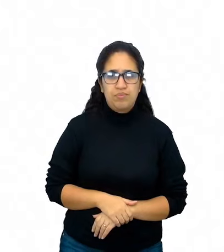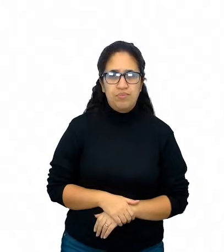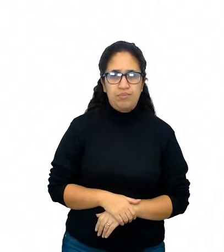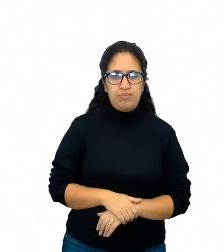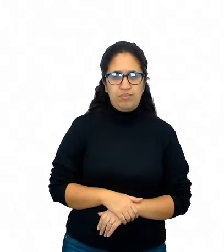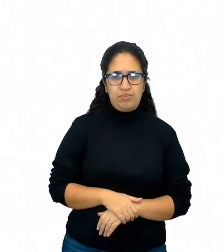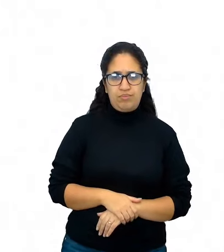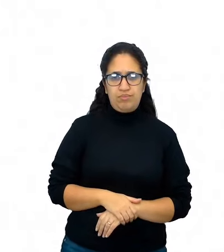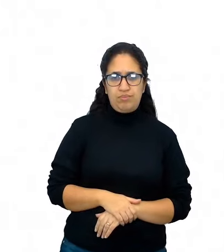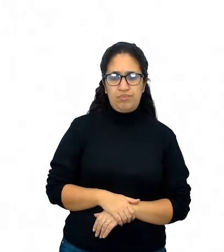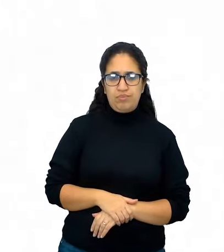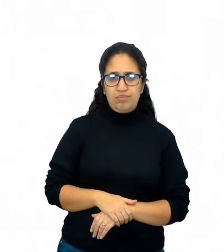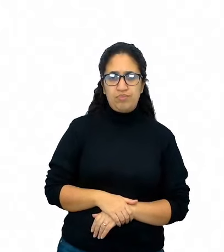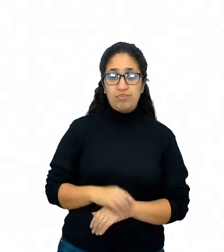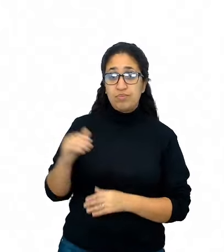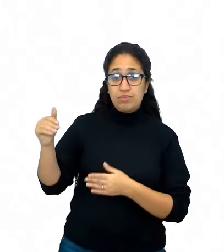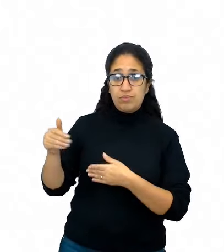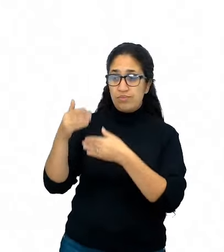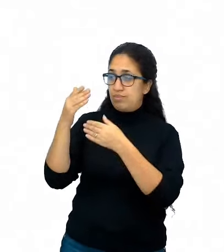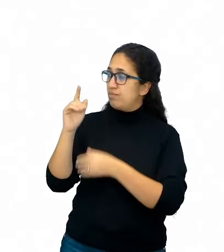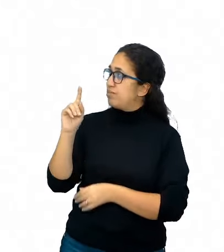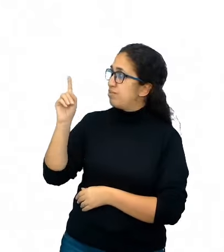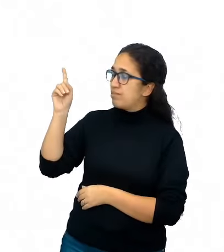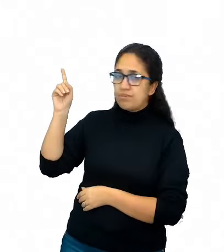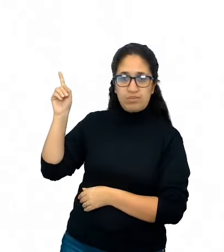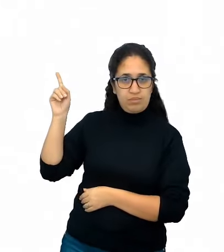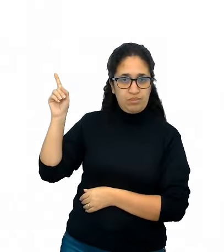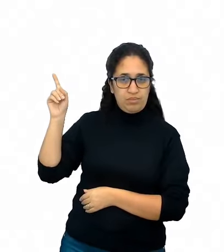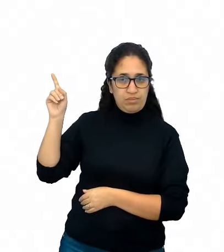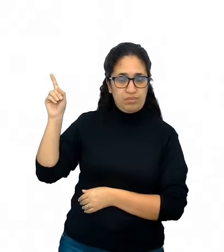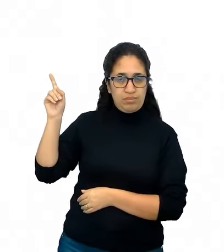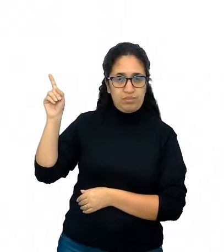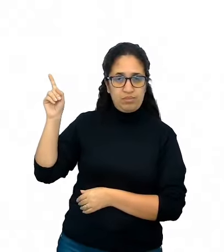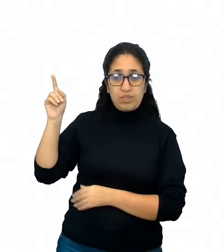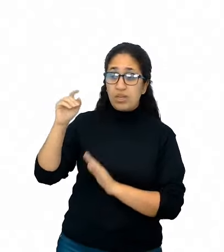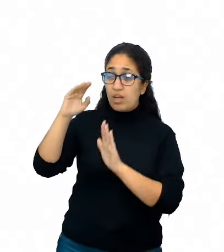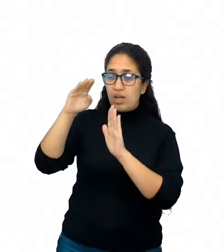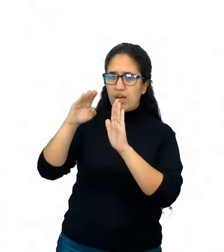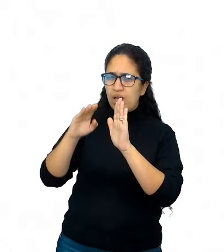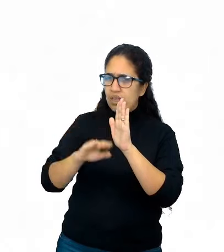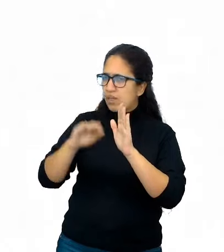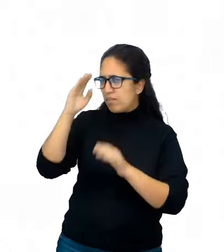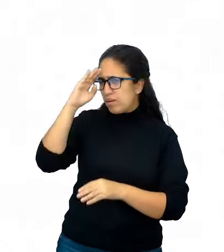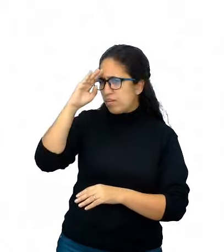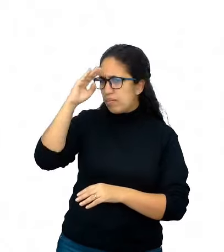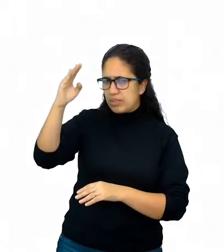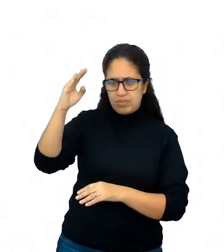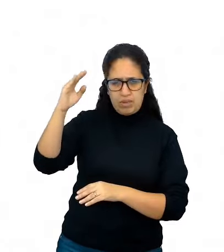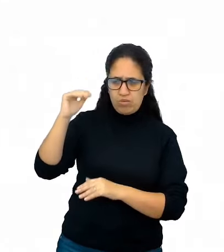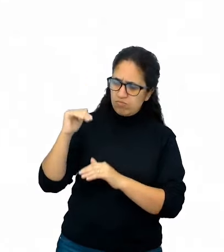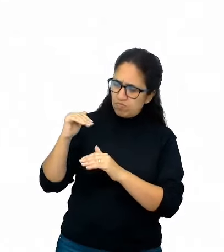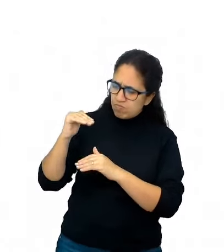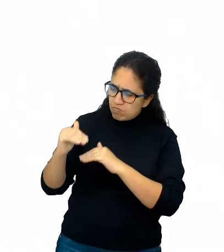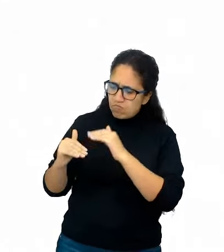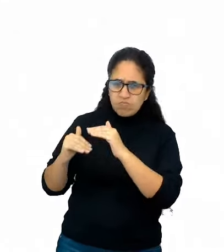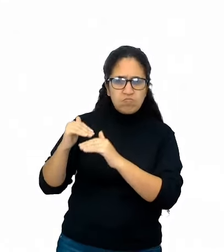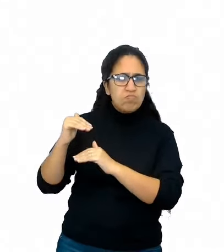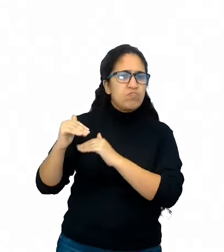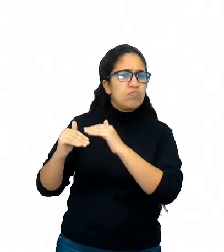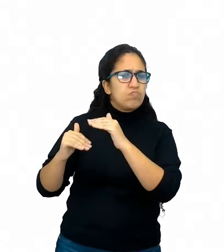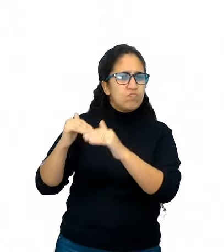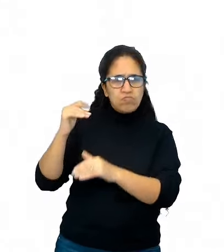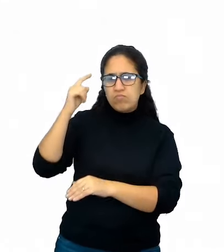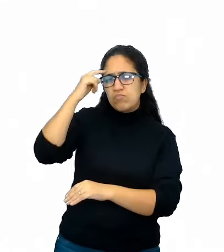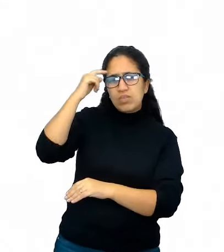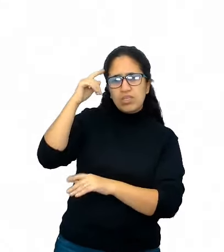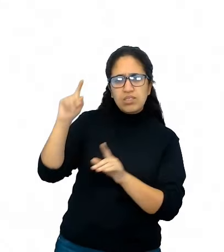eficazmente. No próximo slide, revisitamos as principais etapas que constituem o processo de desenvolvimento do